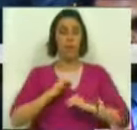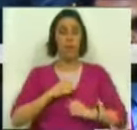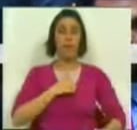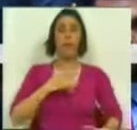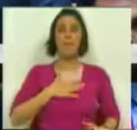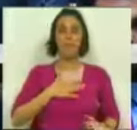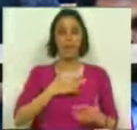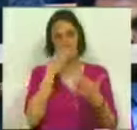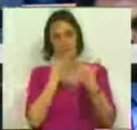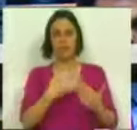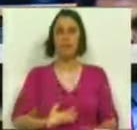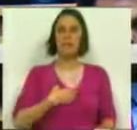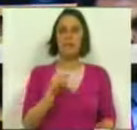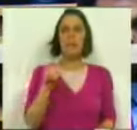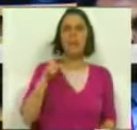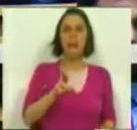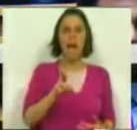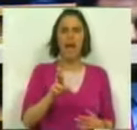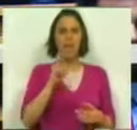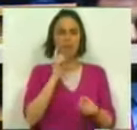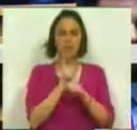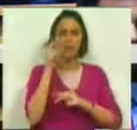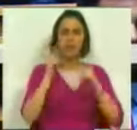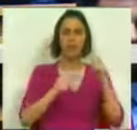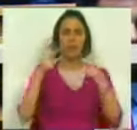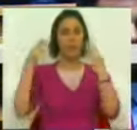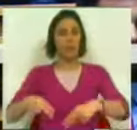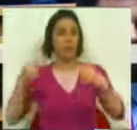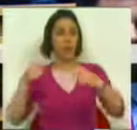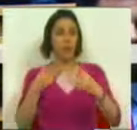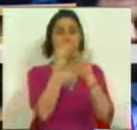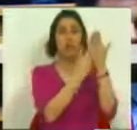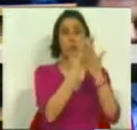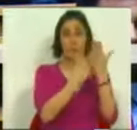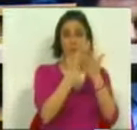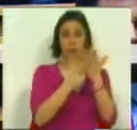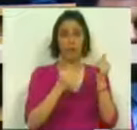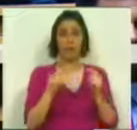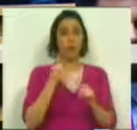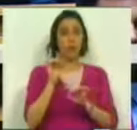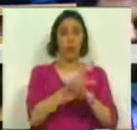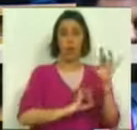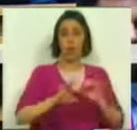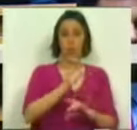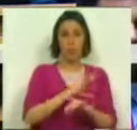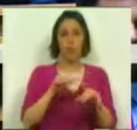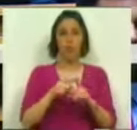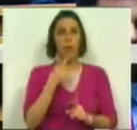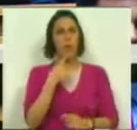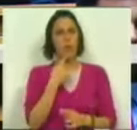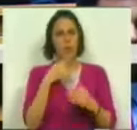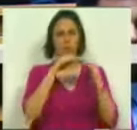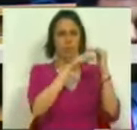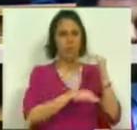nossas empresas defrontam-se com taxas fiscais e alfandegárias para com os mercados, sobretudo os mercados não europeus, que são